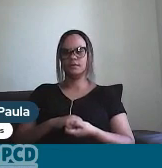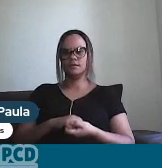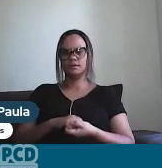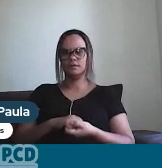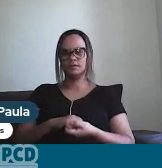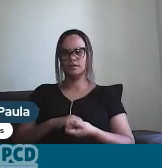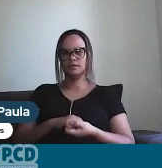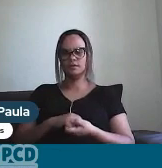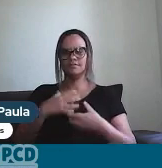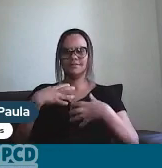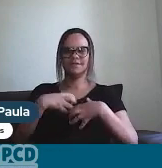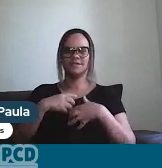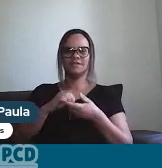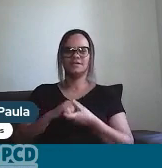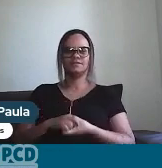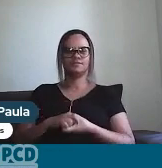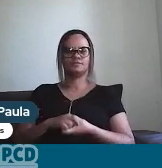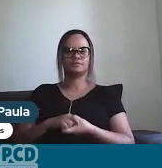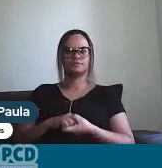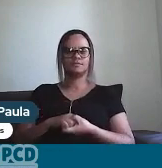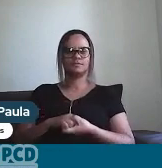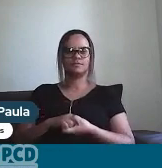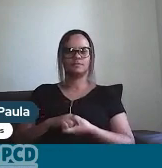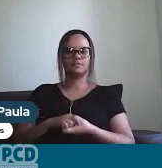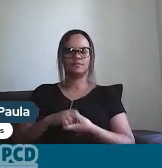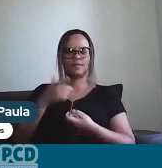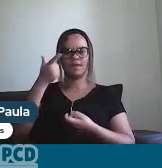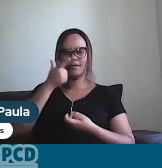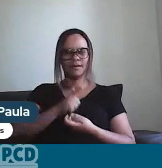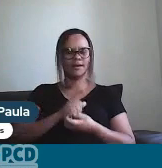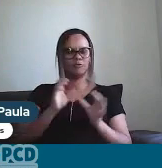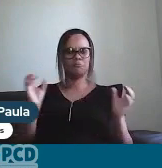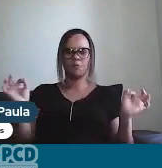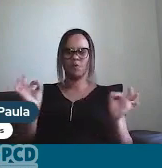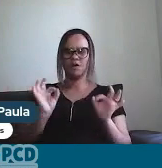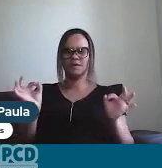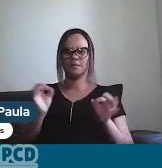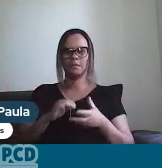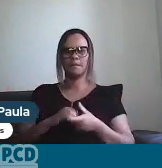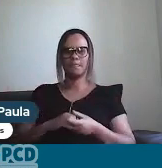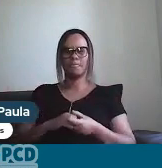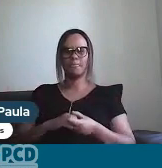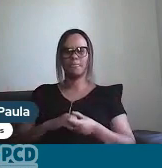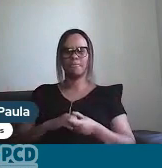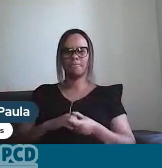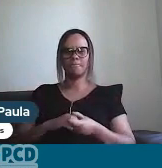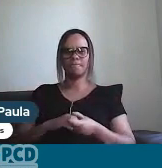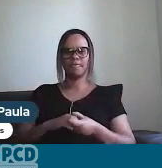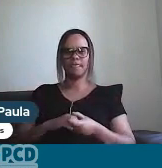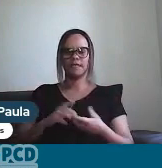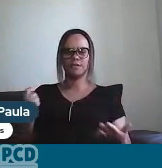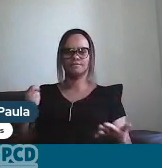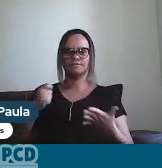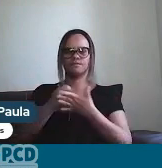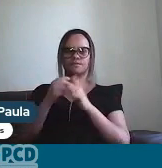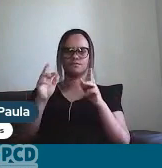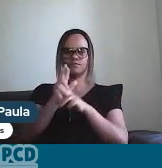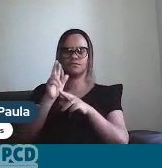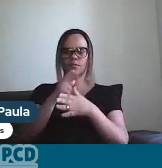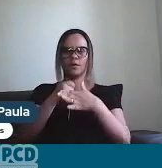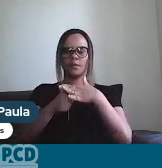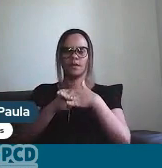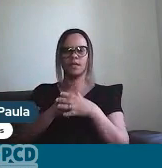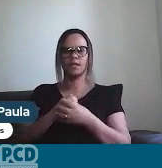toda forma, mesmo com esse processo de transição, já vai ser um ganho gigantesco, porque todo mundo que passar pela avaliação já vai estar mais garantido em relação aos seus benefícios,